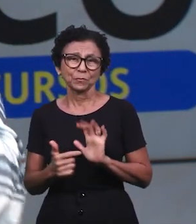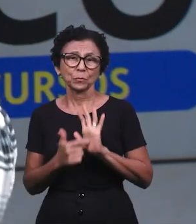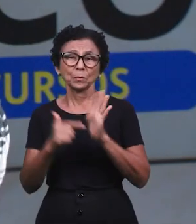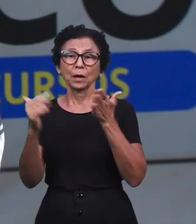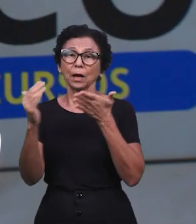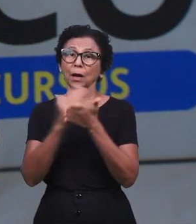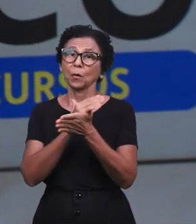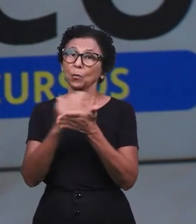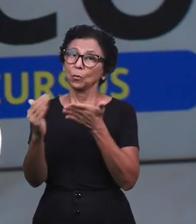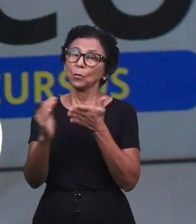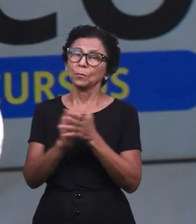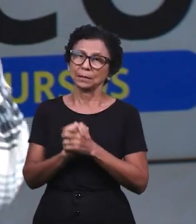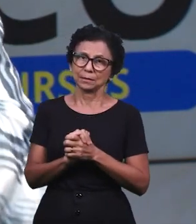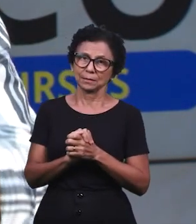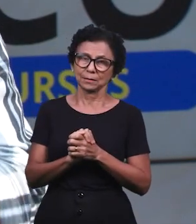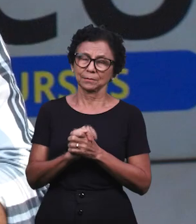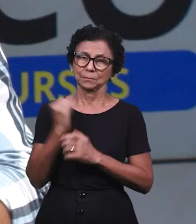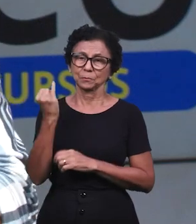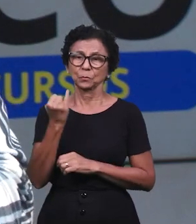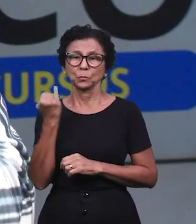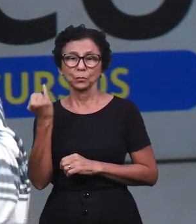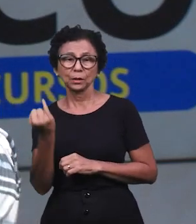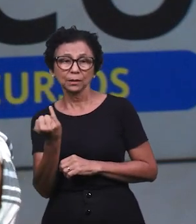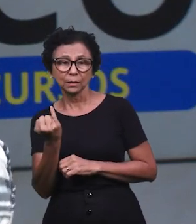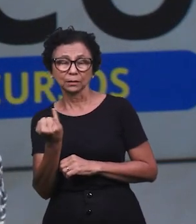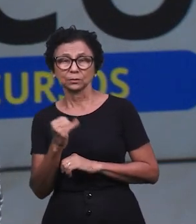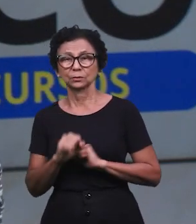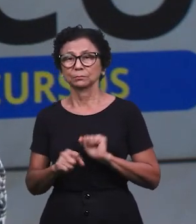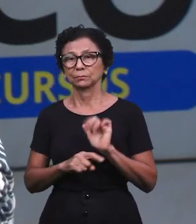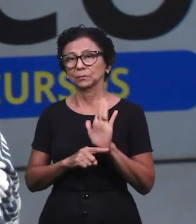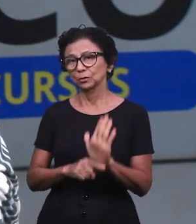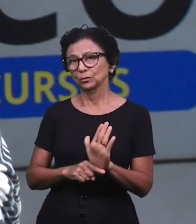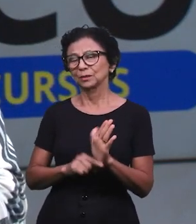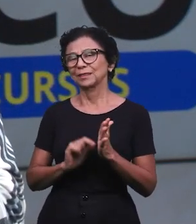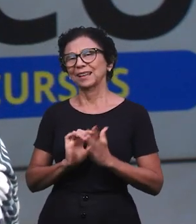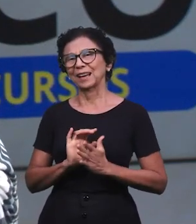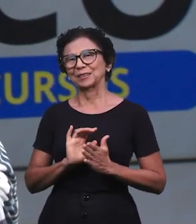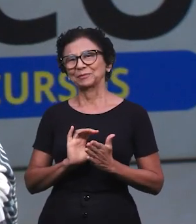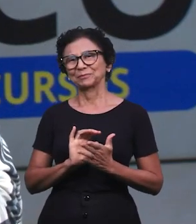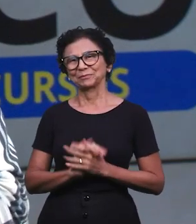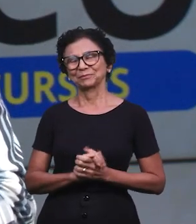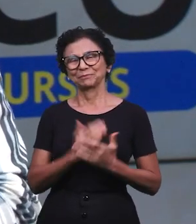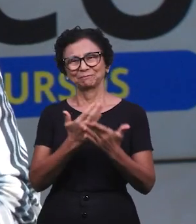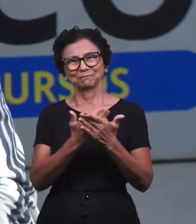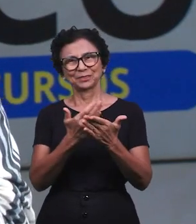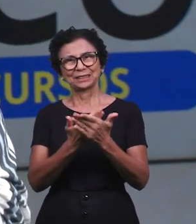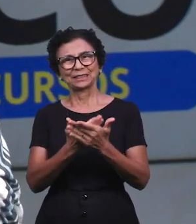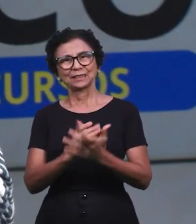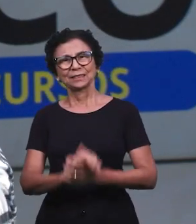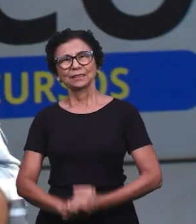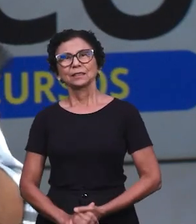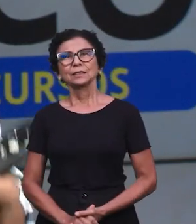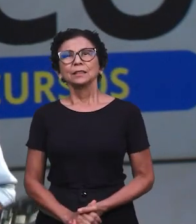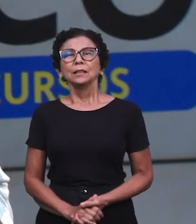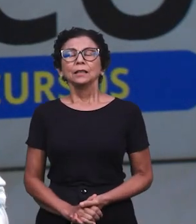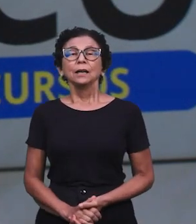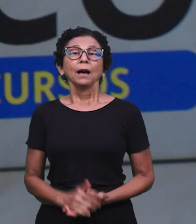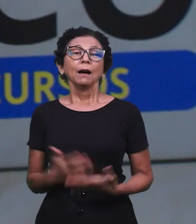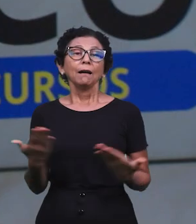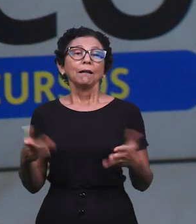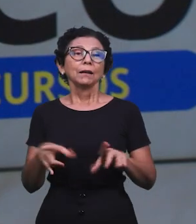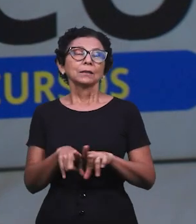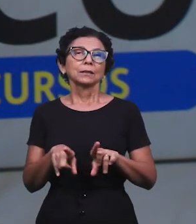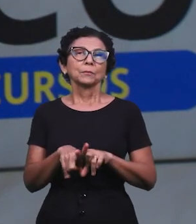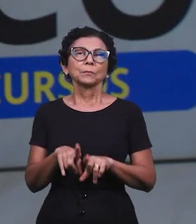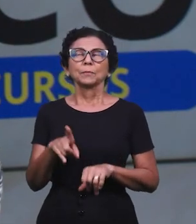trazer algumas aqui que podem te dar um direcionamento, que podem te ajudar aí na sua trajetória de estudos. E, obviamente, você